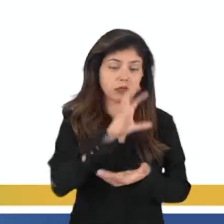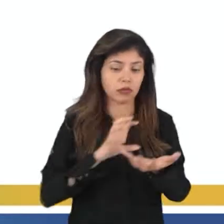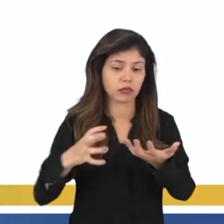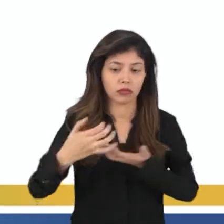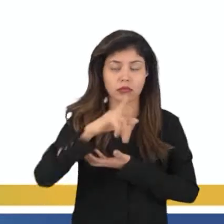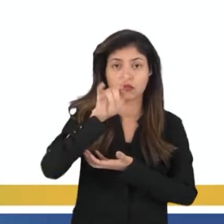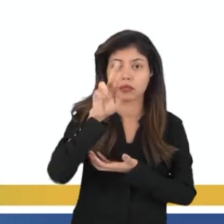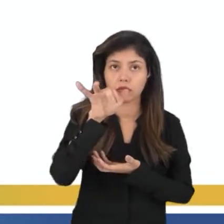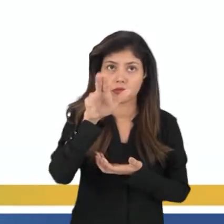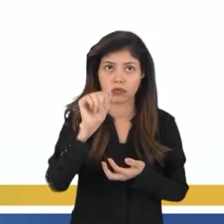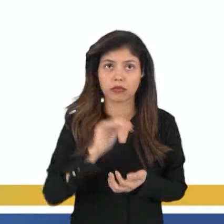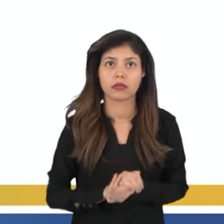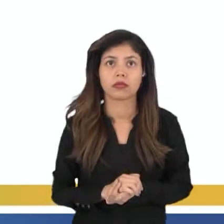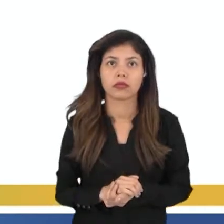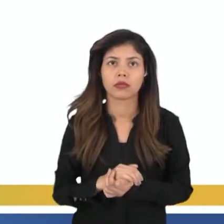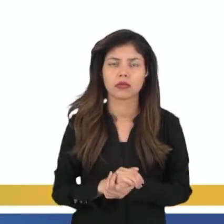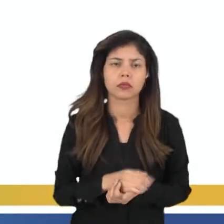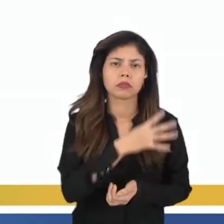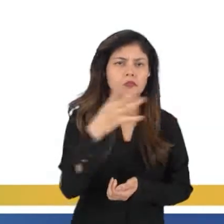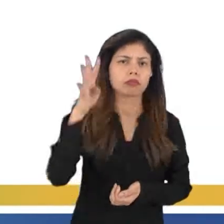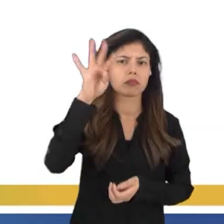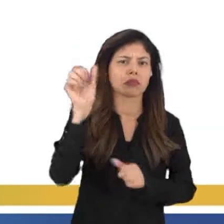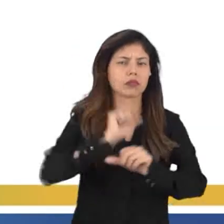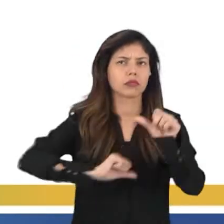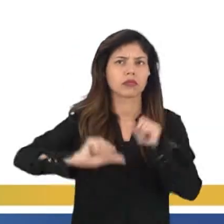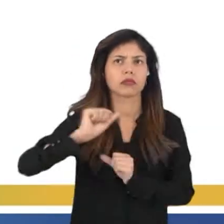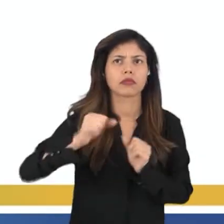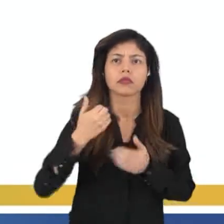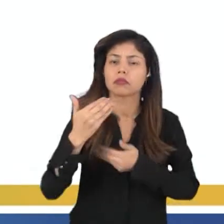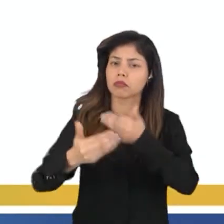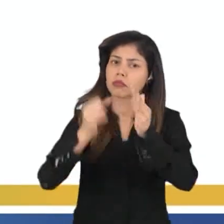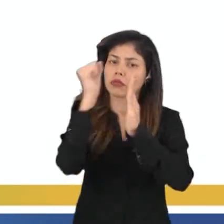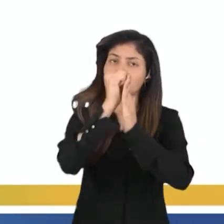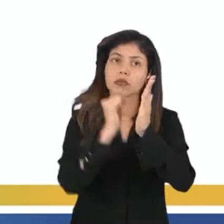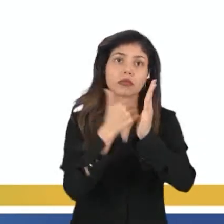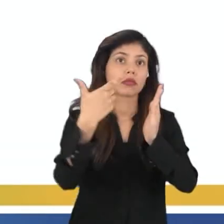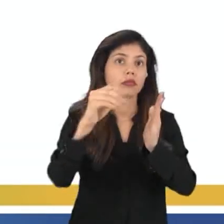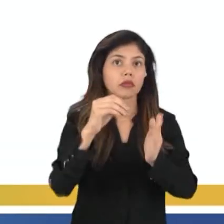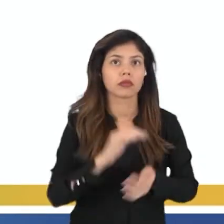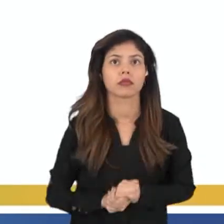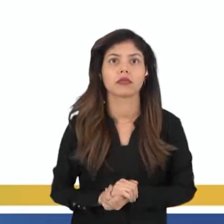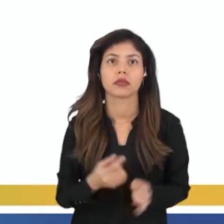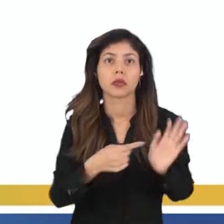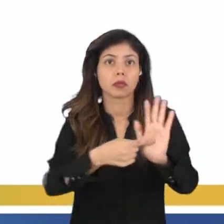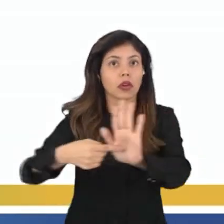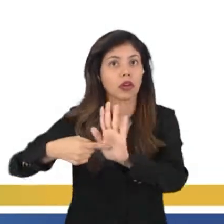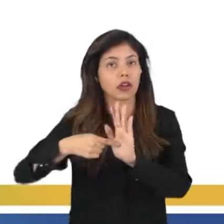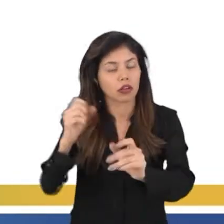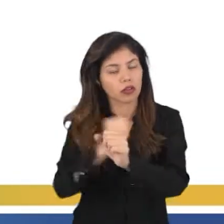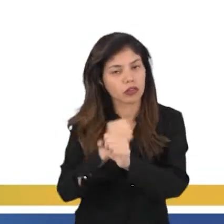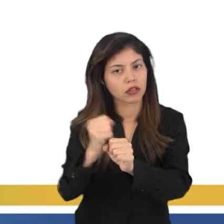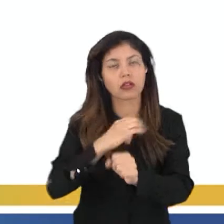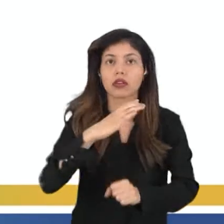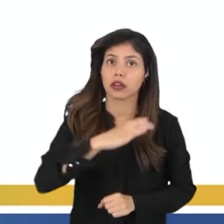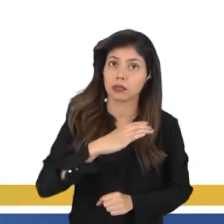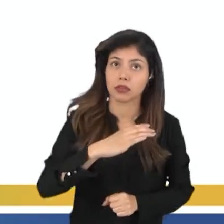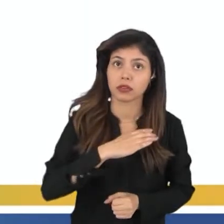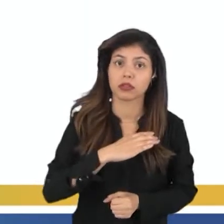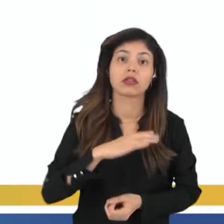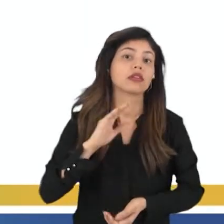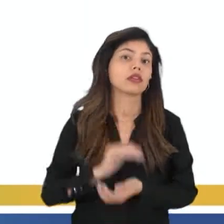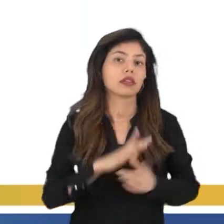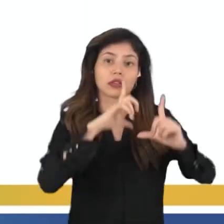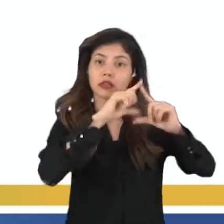regiões litorâneas. Esse quadro começou a mudar ao longo do século XX, destacando-se a construção da